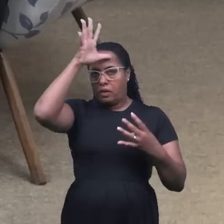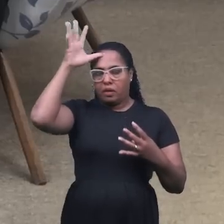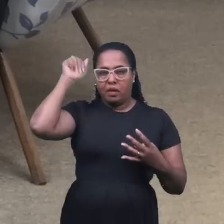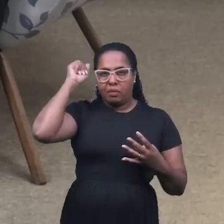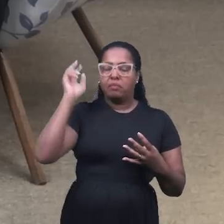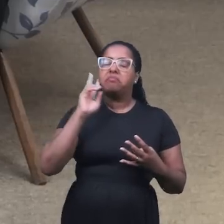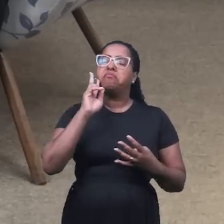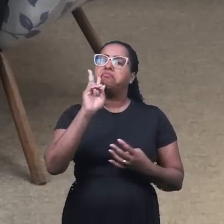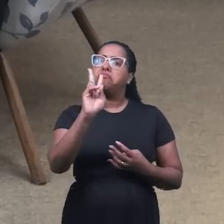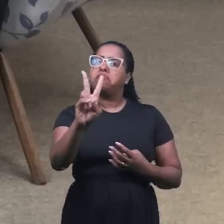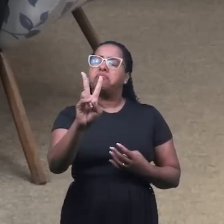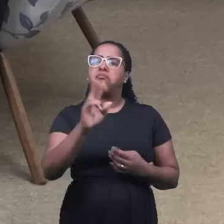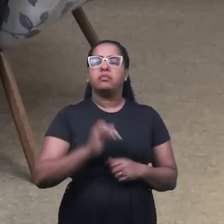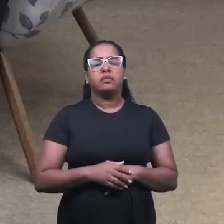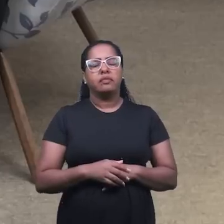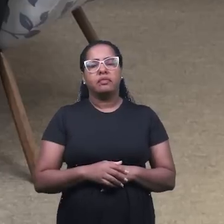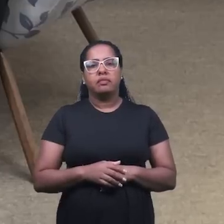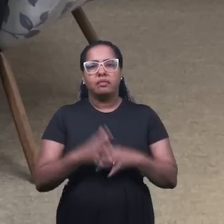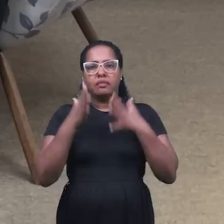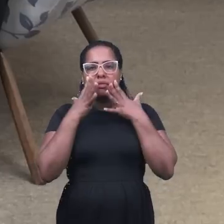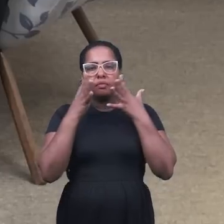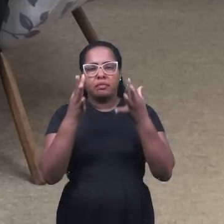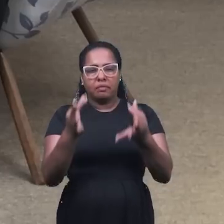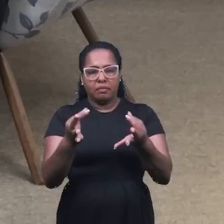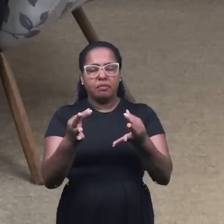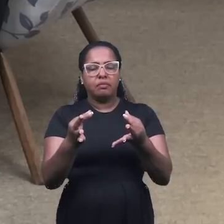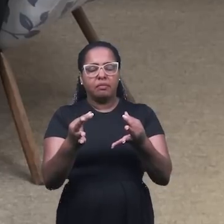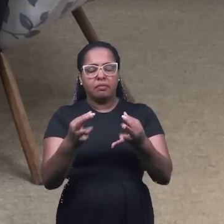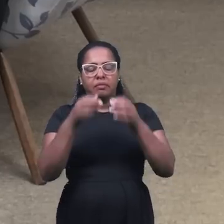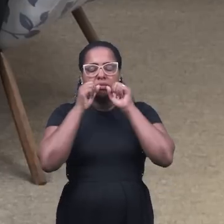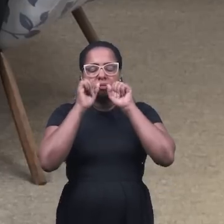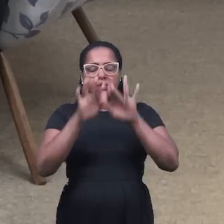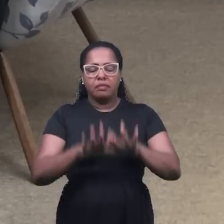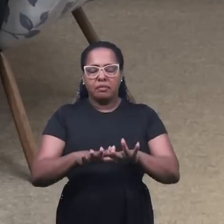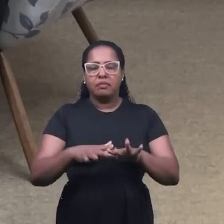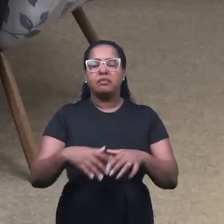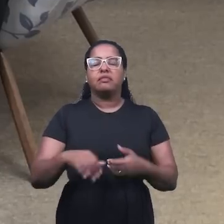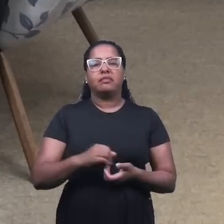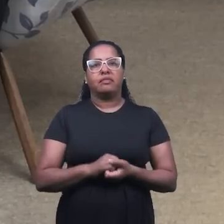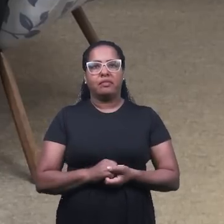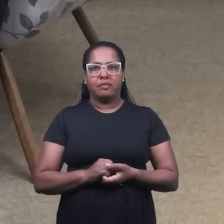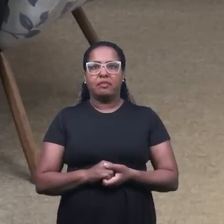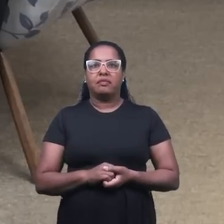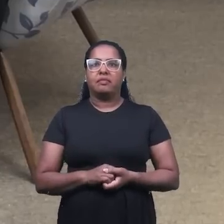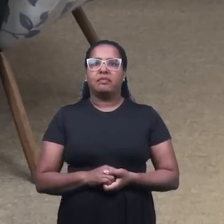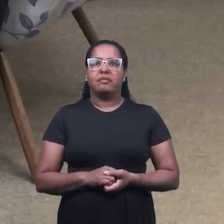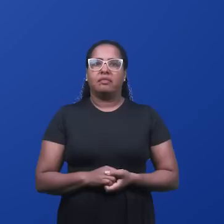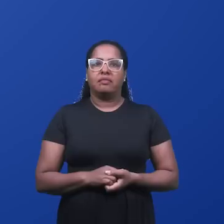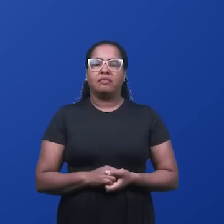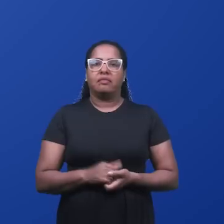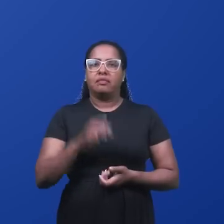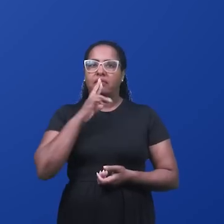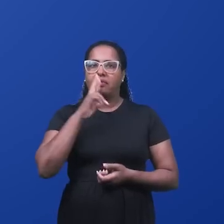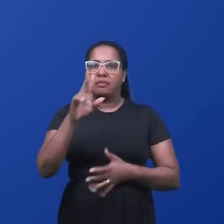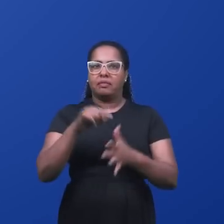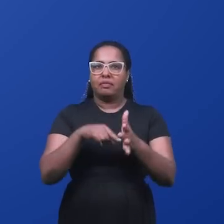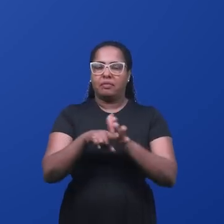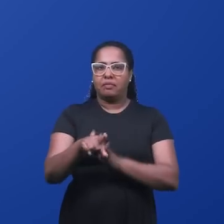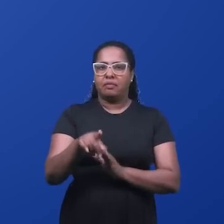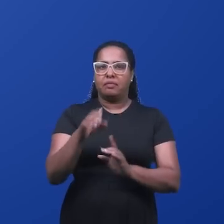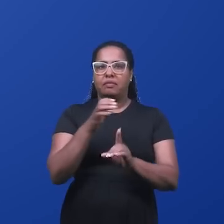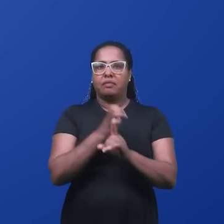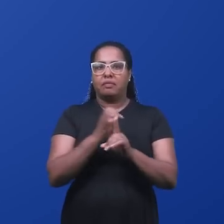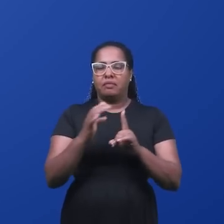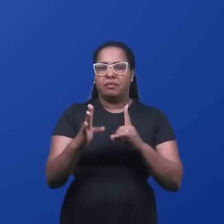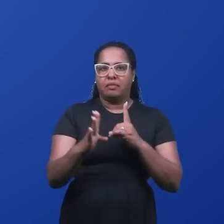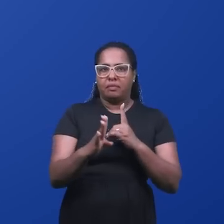Amazonas. Vamos assistir com toda atenção, porque sempre recebemos uma bênção com essas participações. Respondendo à pergunta da